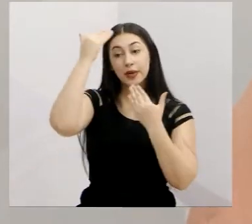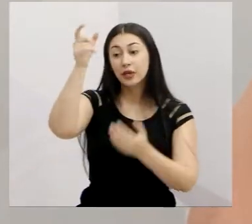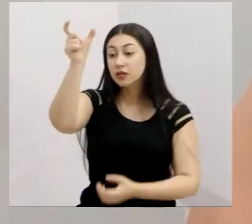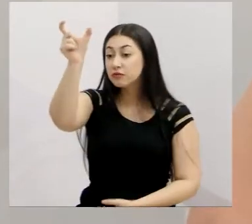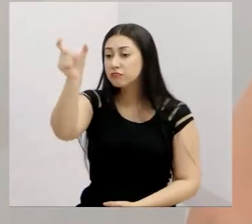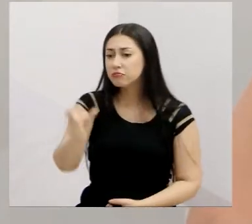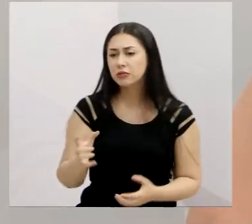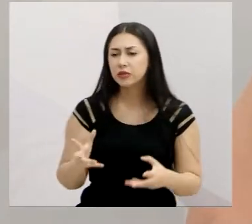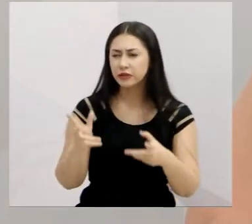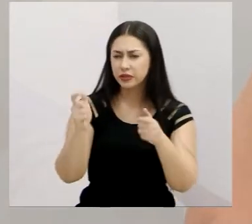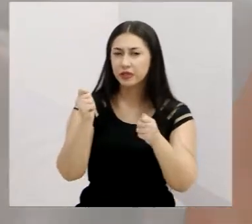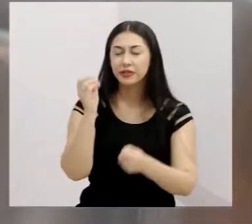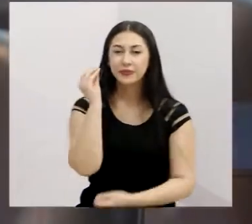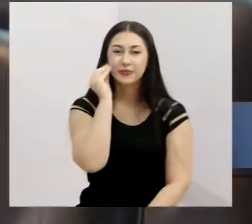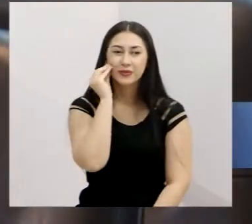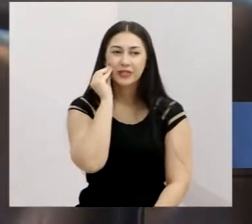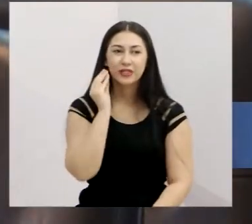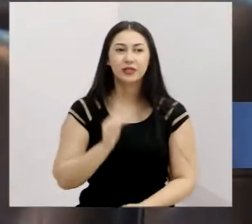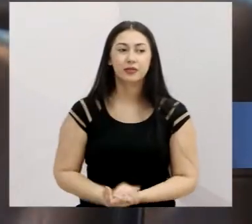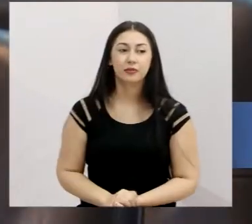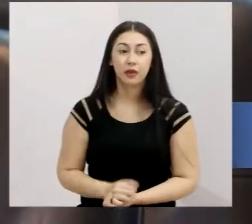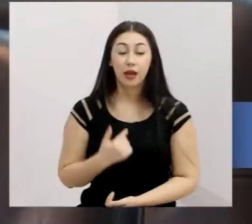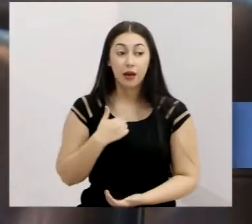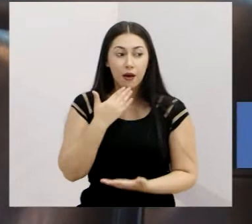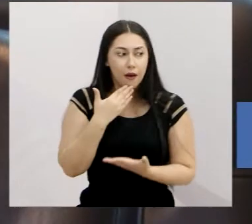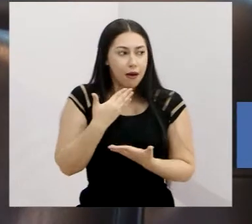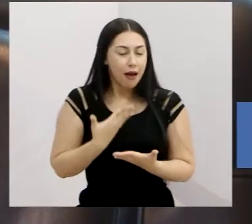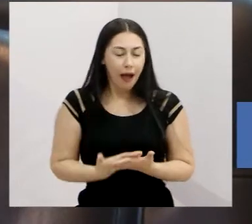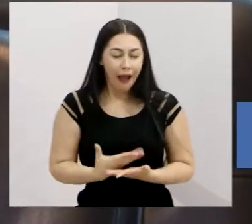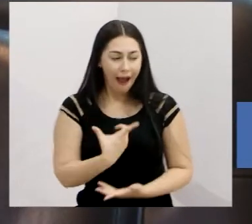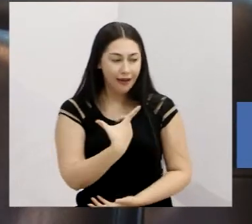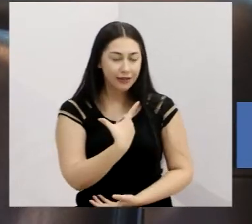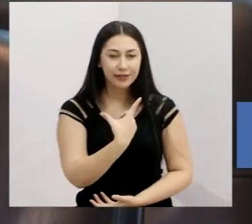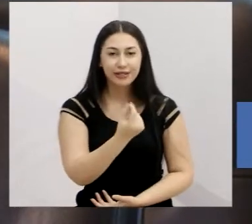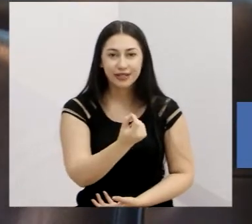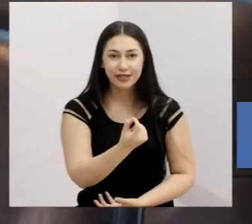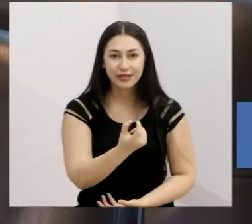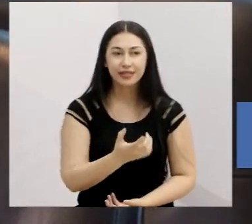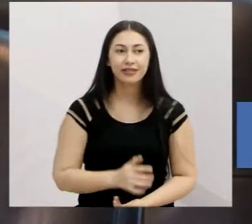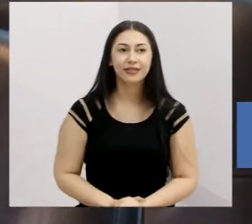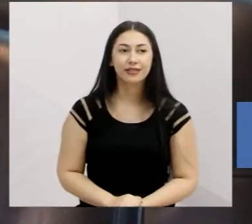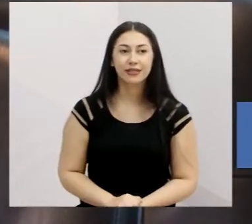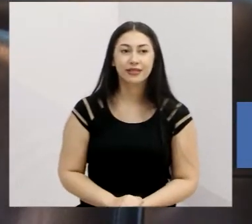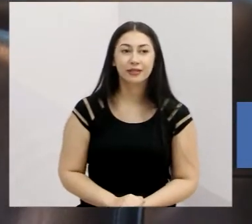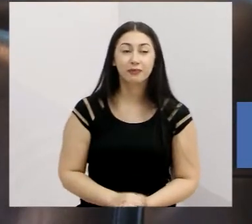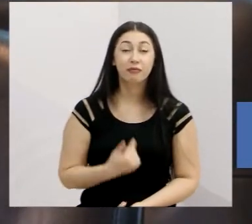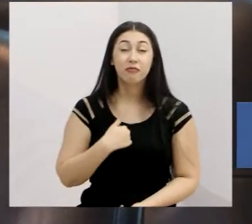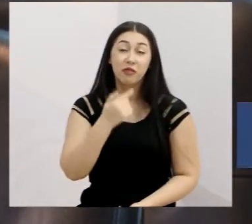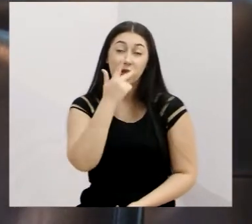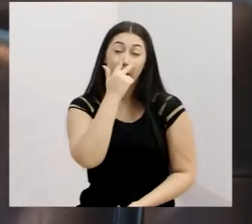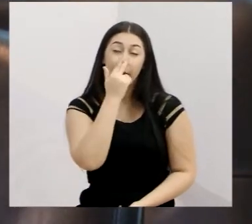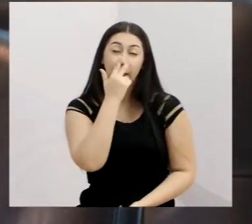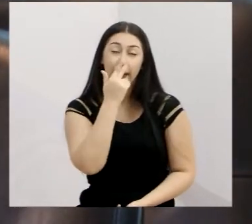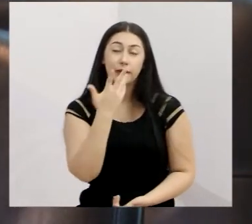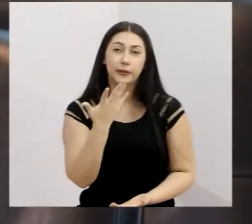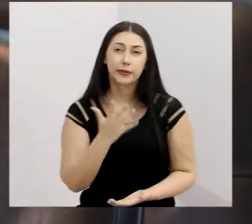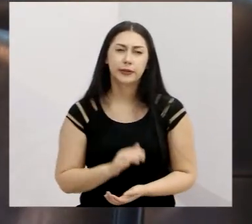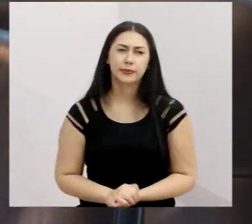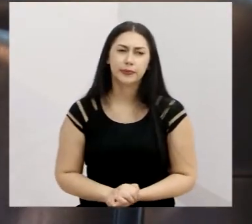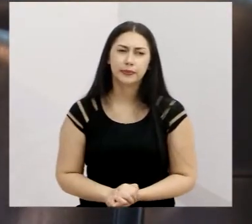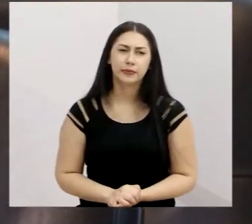você ser o que você é um beijo foi uma surpresa ter sido escolhida e eu acho que a questão